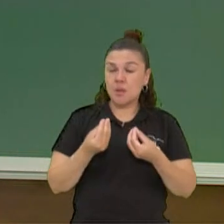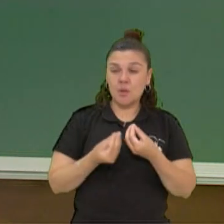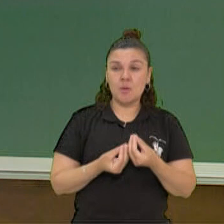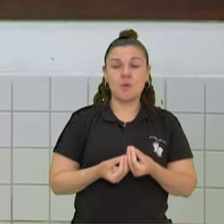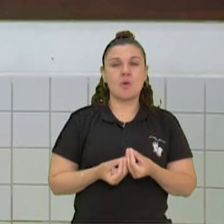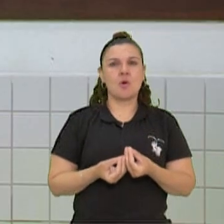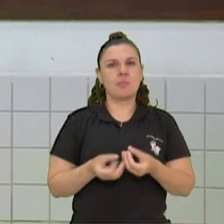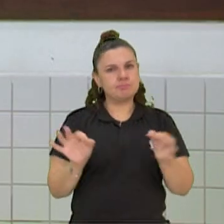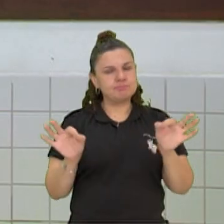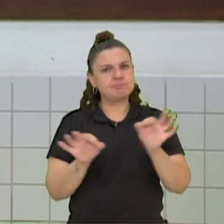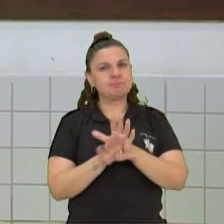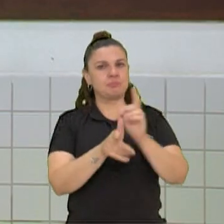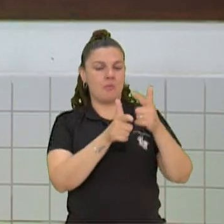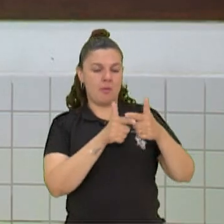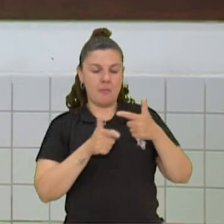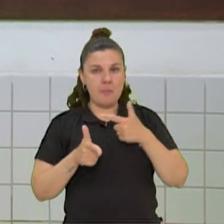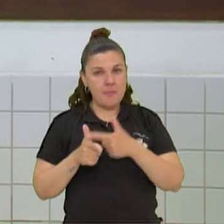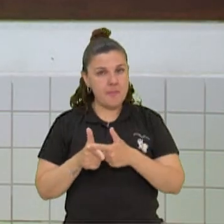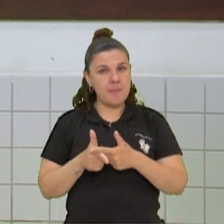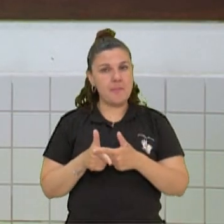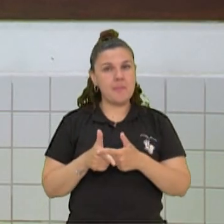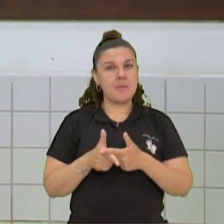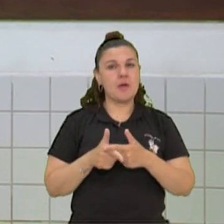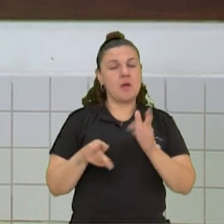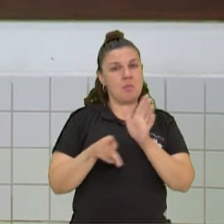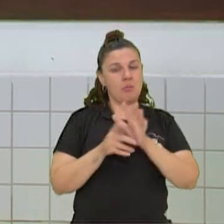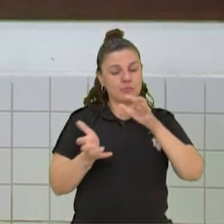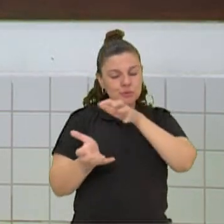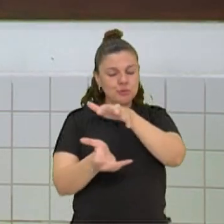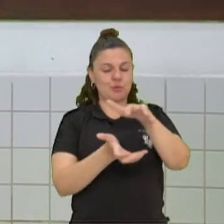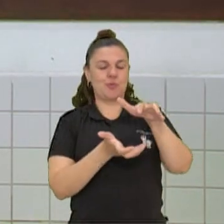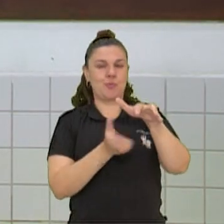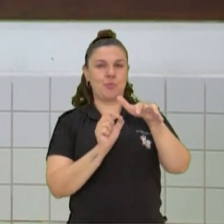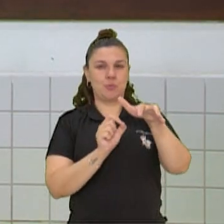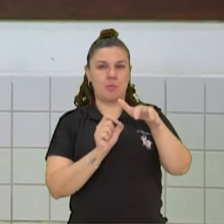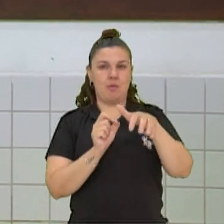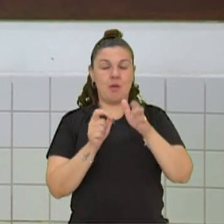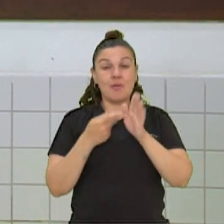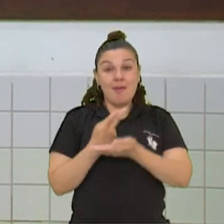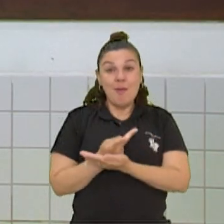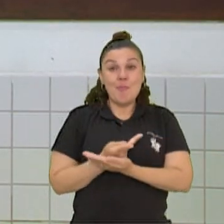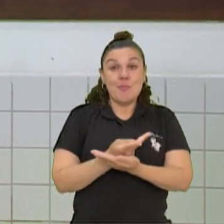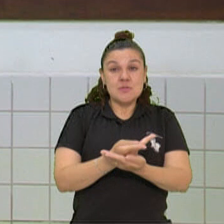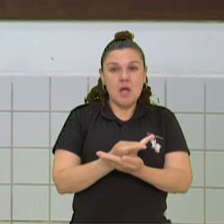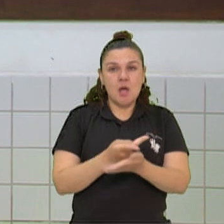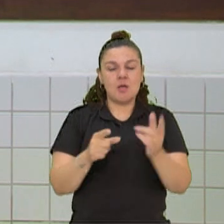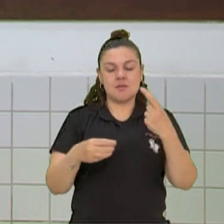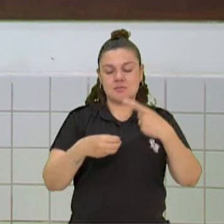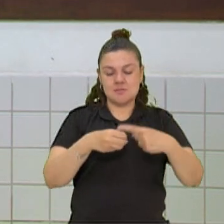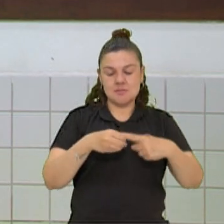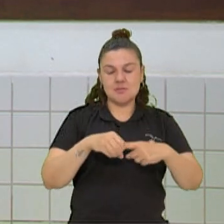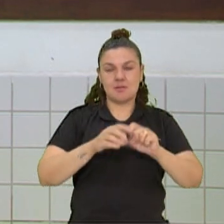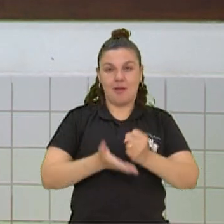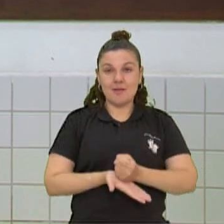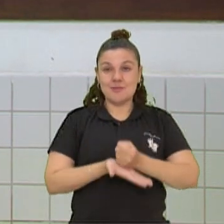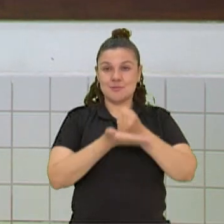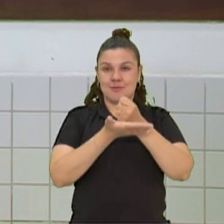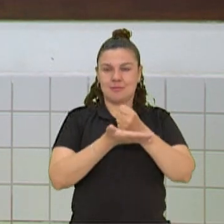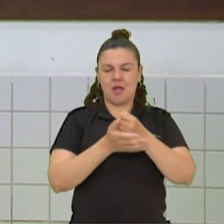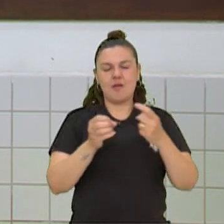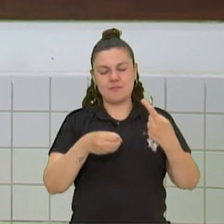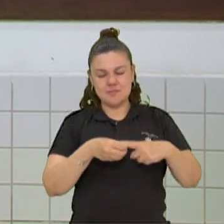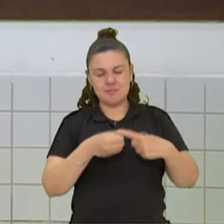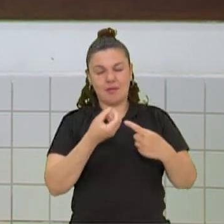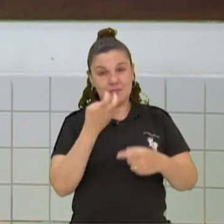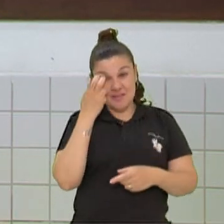As soluções, né, que a gente tem observado aí em nível global é a busca pelas cidades sustentáveis, as cidades inteligentes, né, para